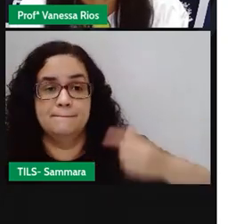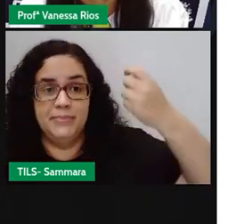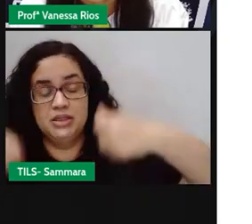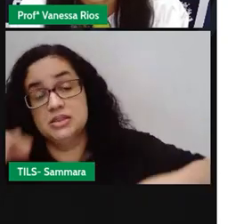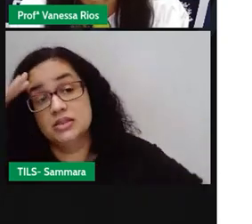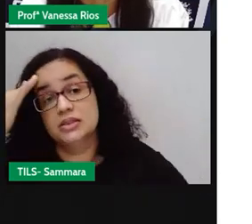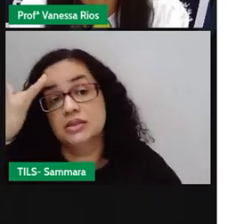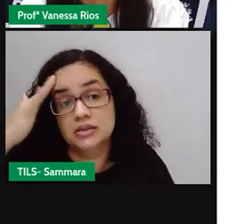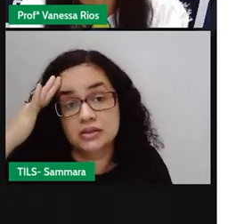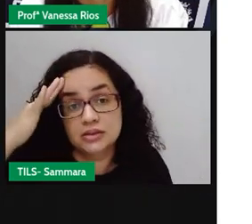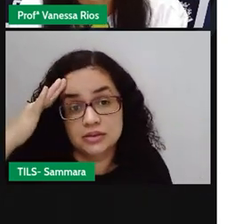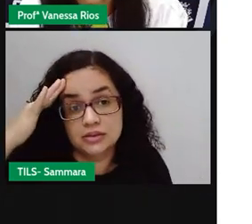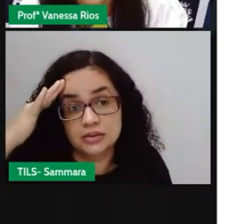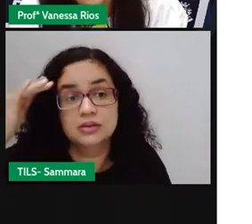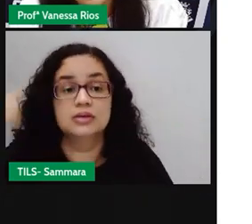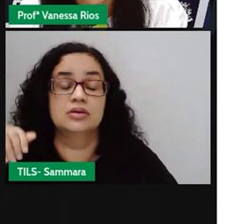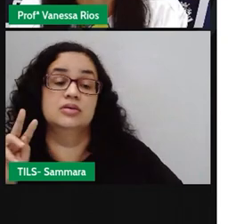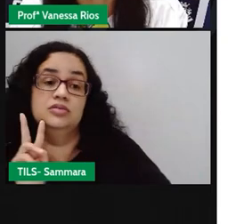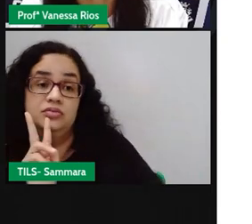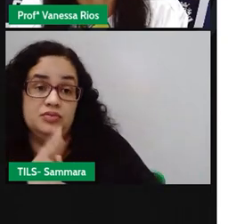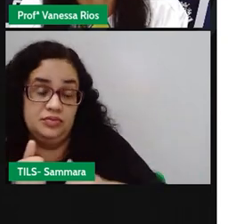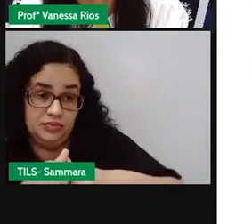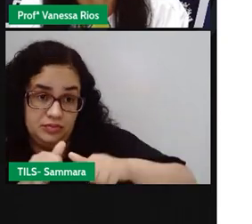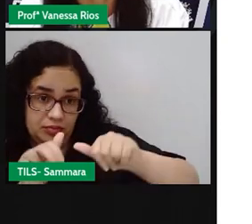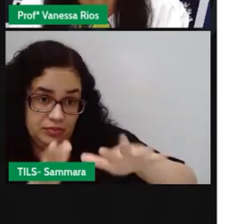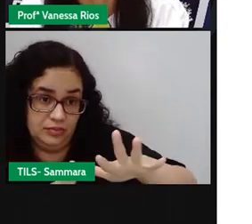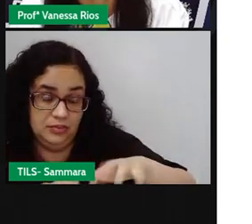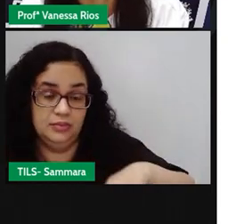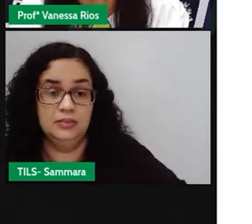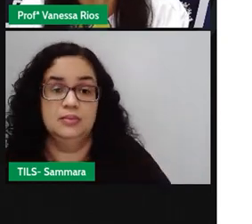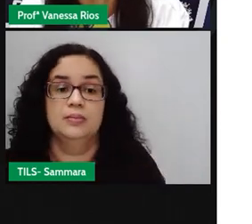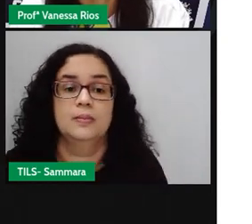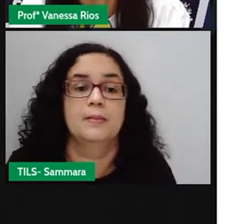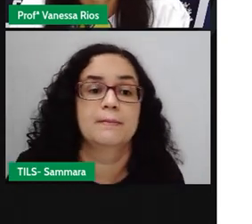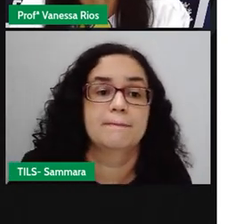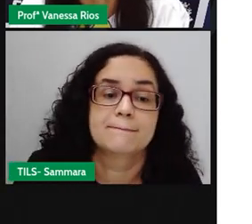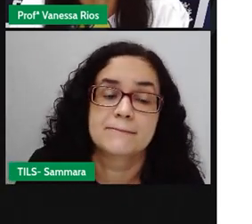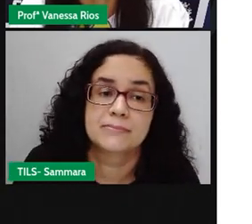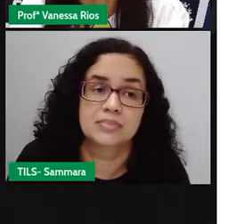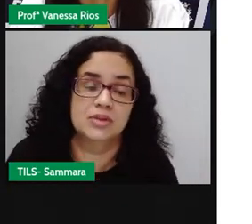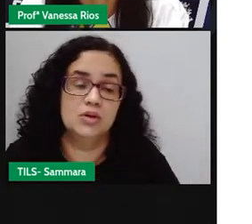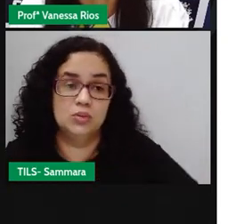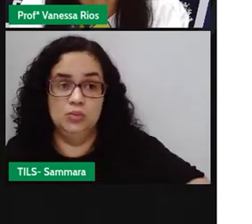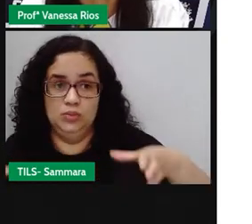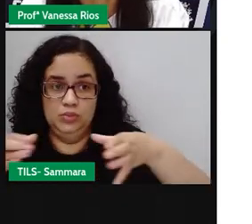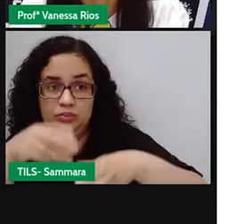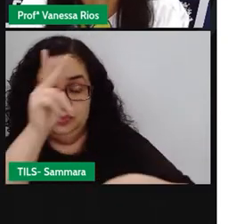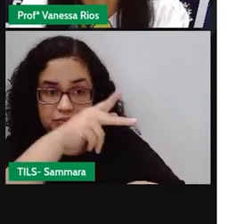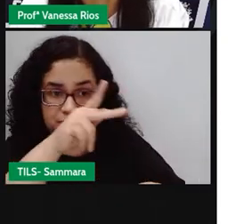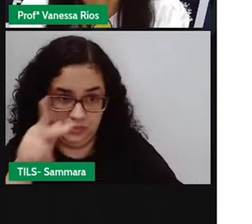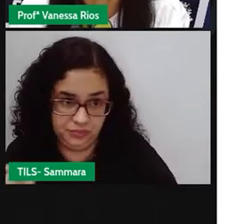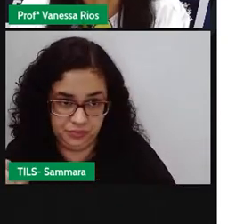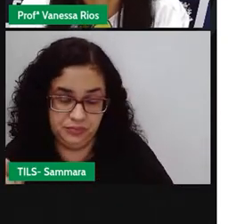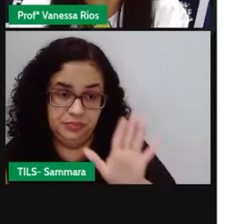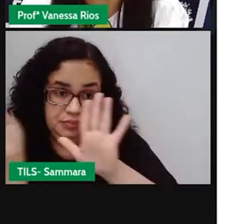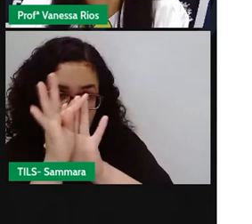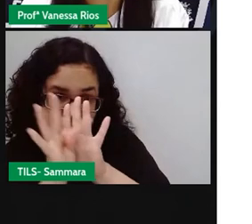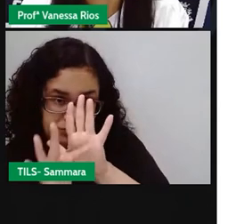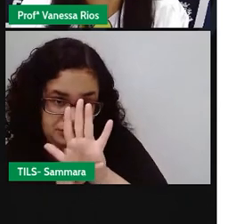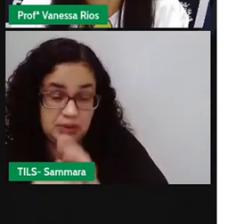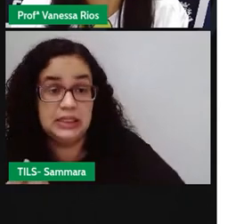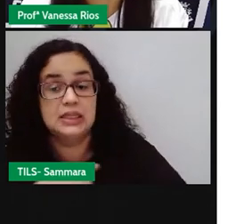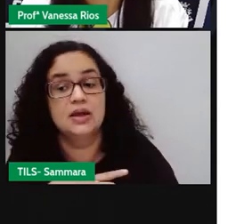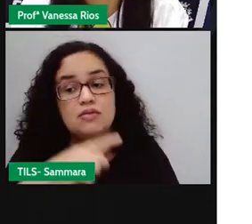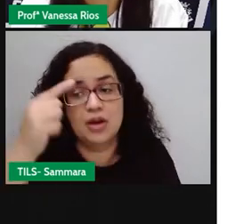entender que essa intenção ela precisa permanecer. E aí, quando a Pró coloca esse trecho, é porque é justamente nesse trecho que a gente